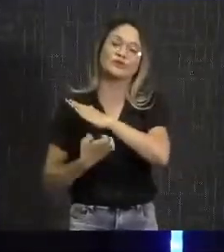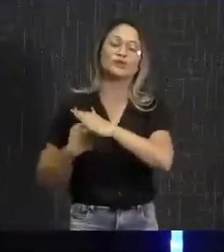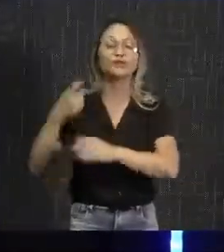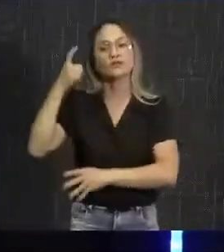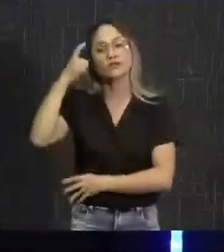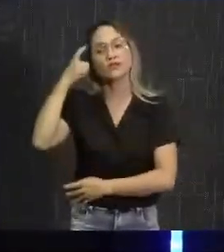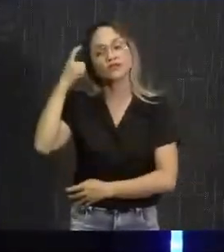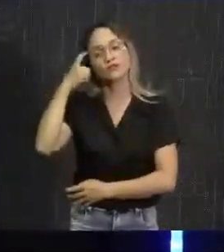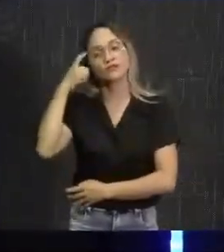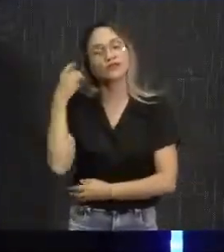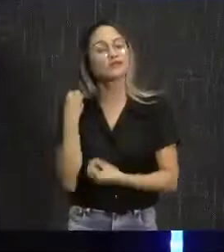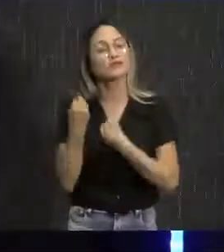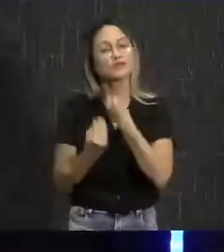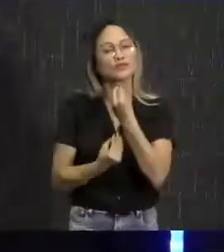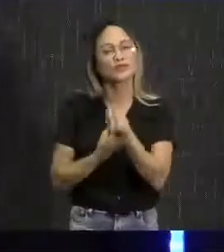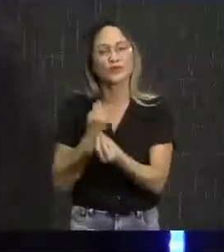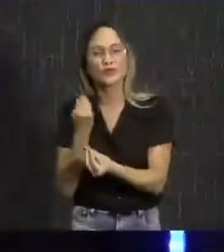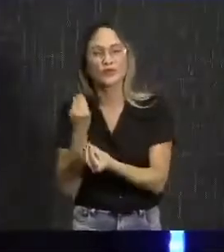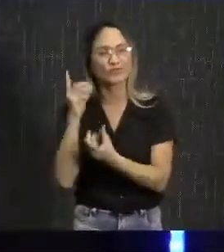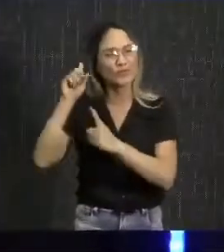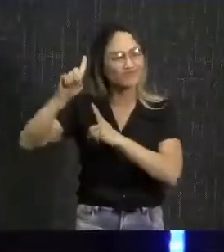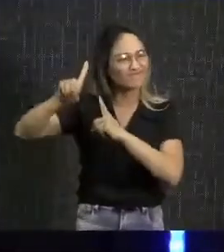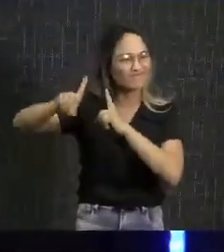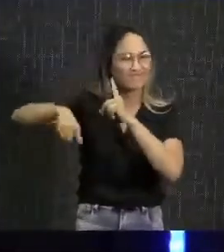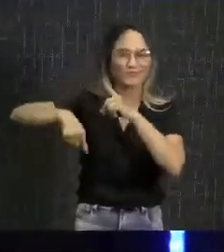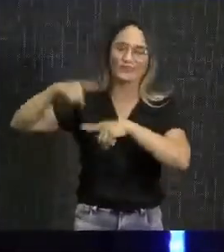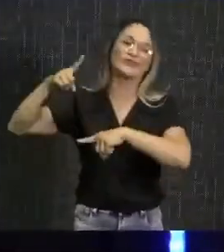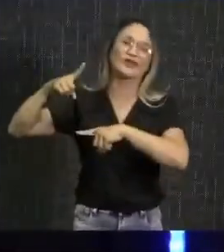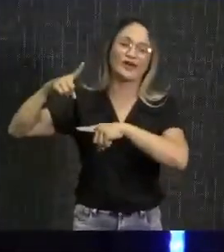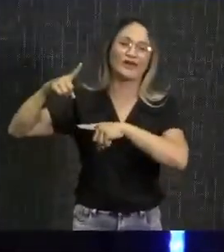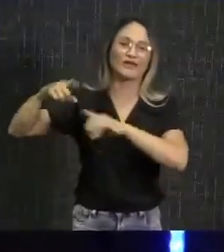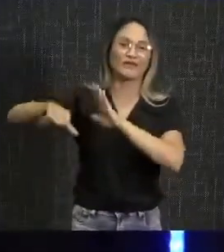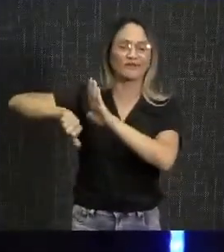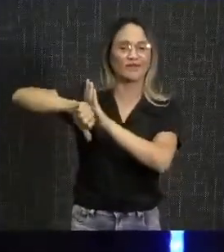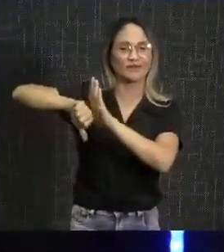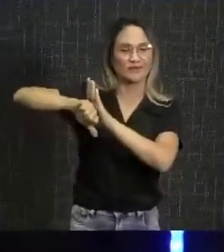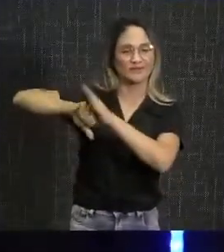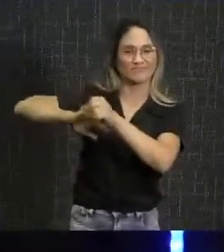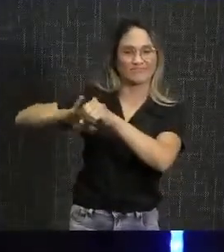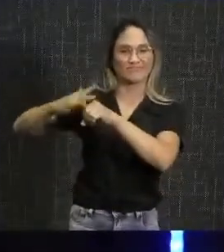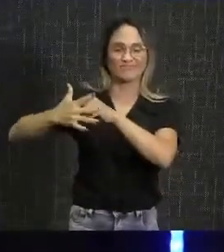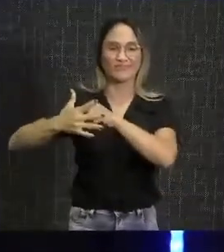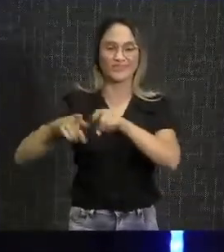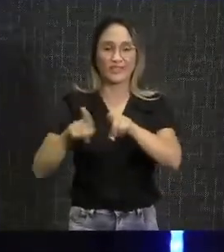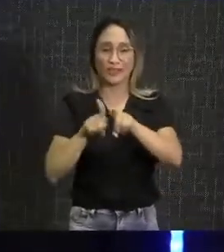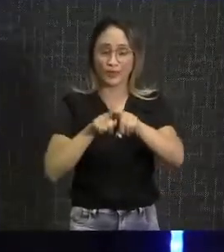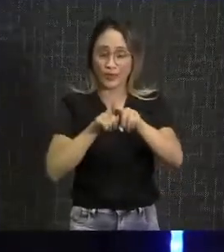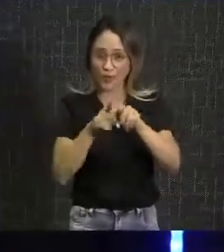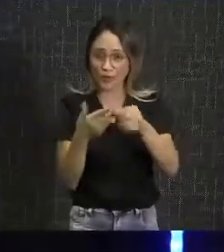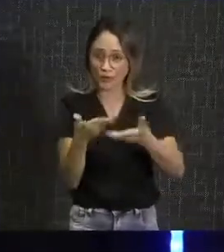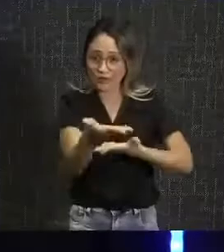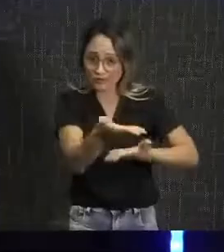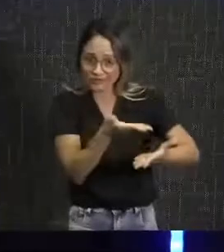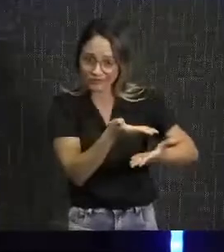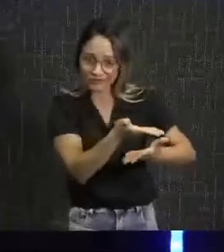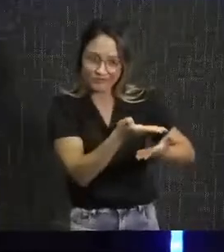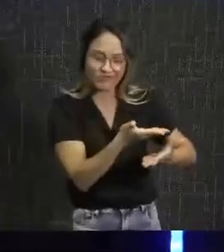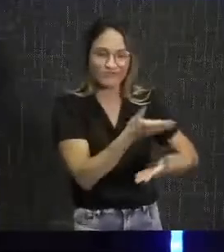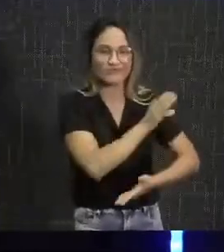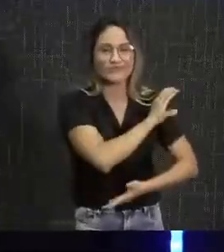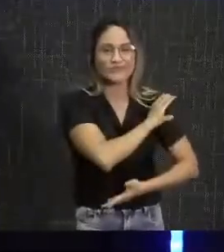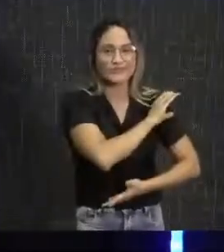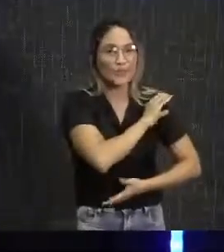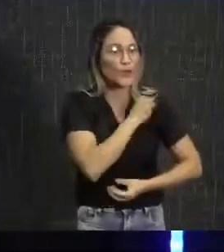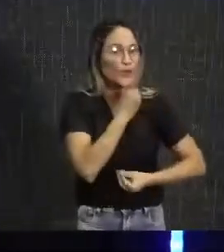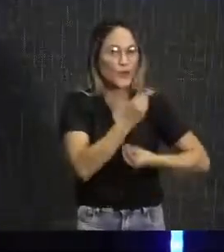né, como sair desse processo de pandemia, de como interagir com seus clientes, como se reinventar. Então, nada melhor